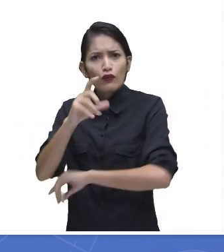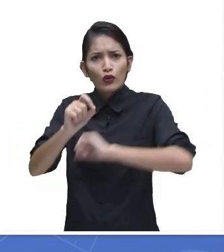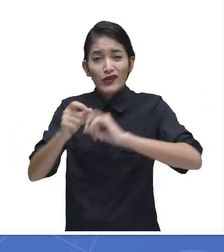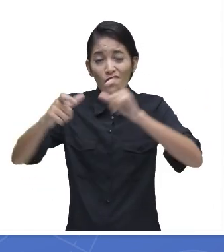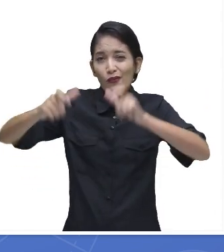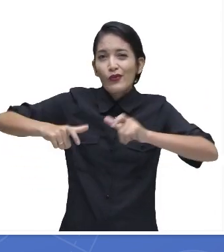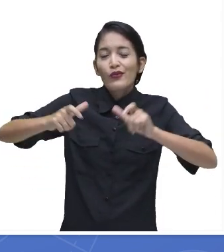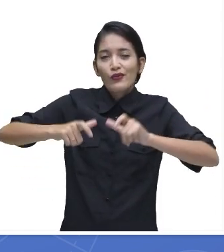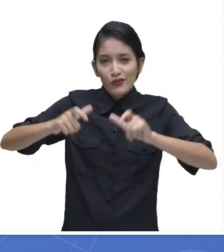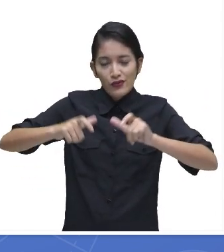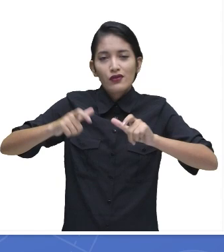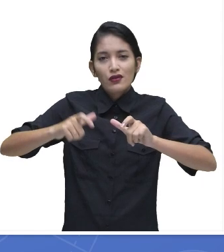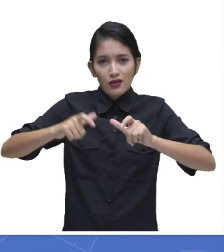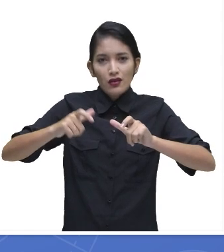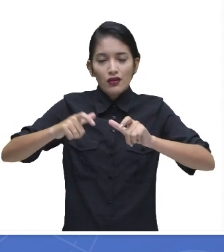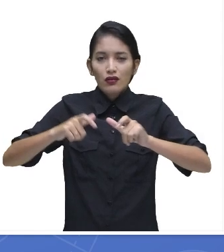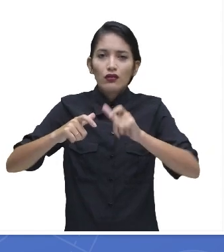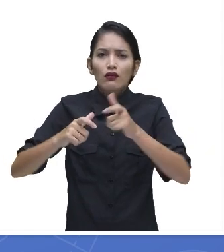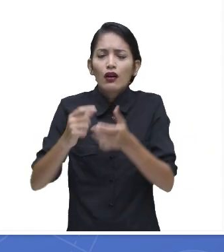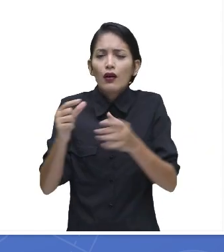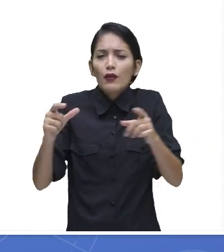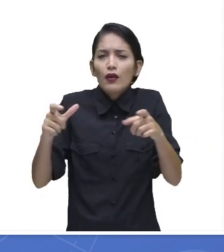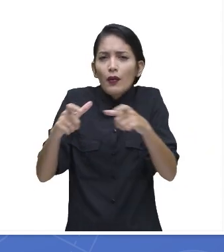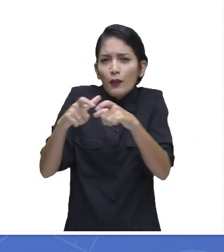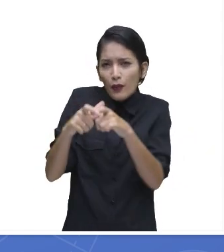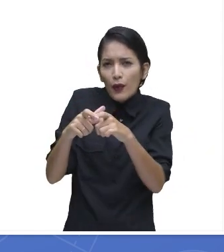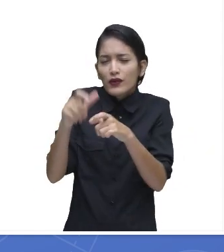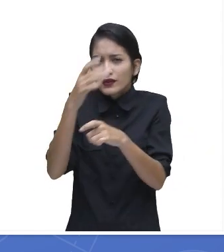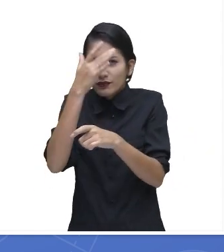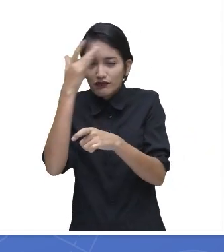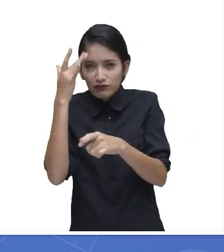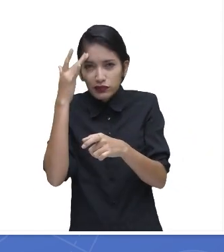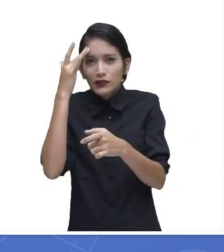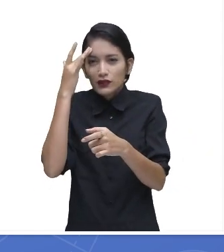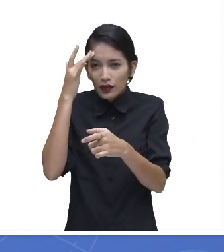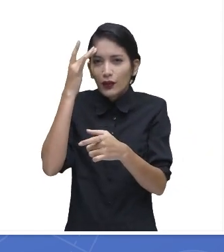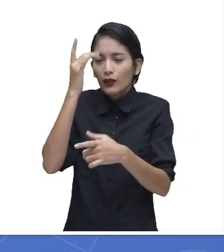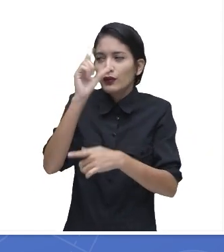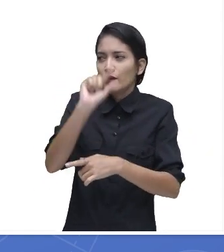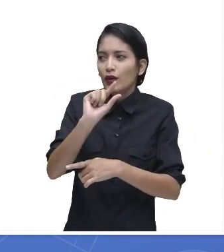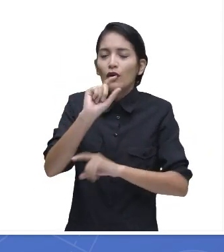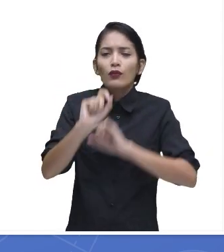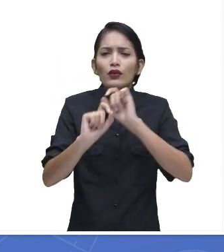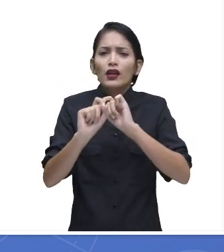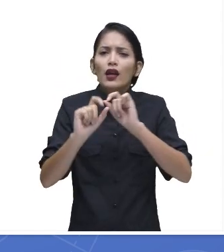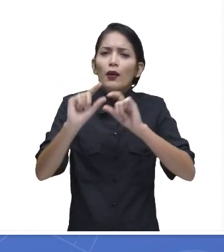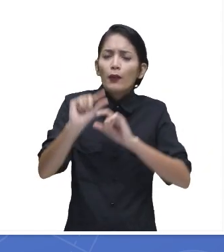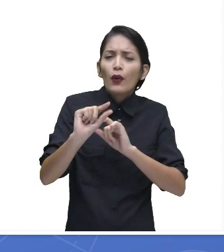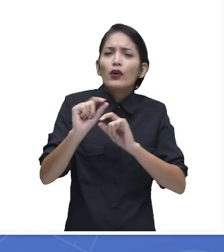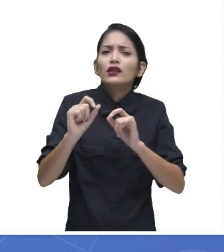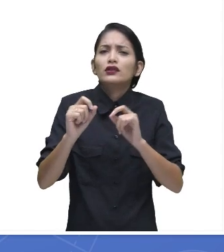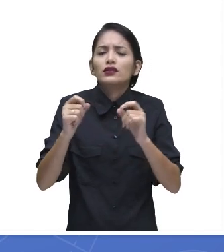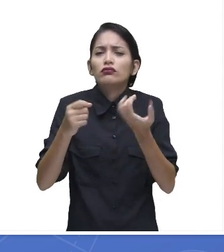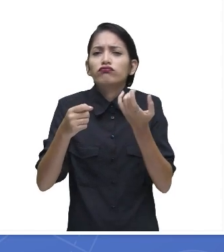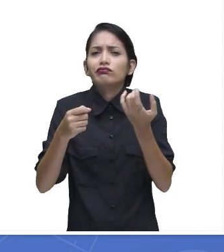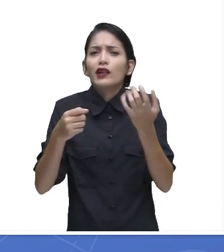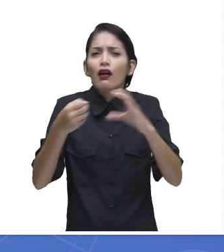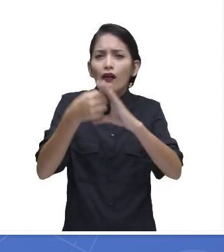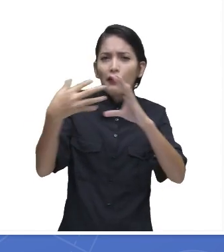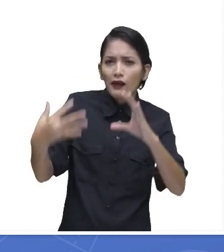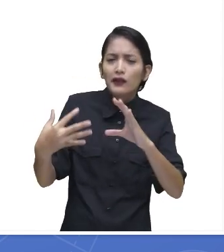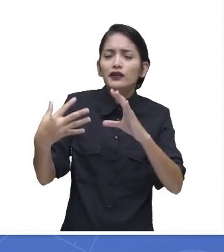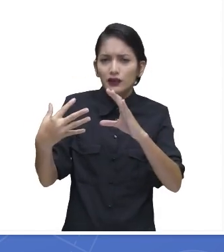né, com pouca gente, com menos características urbanas. Então a letra C está